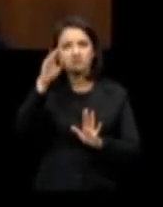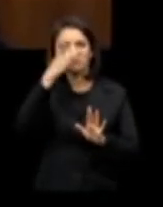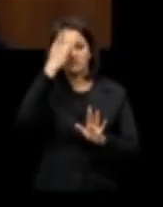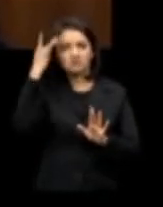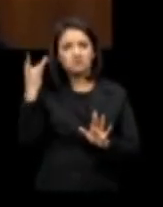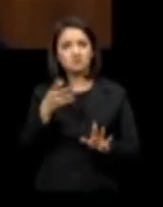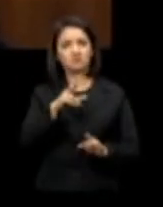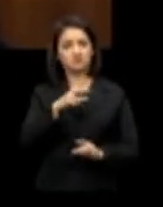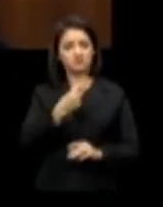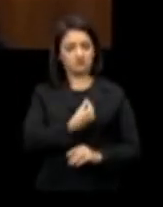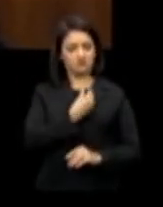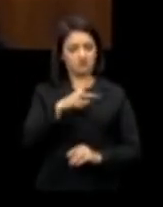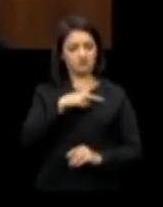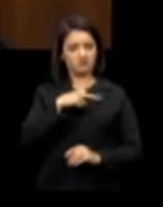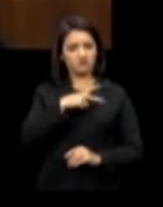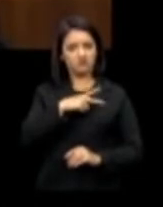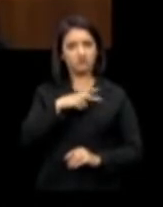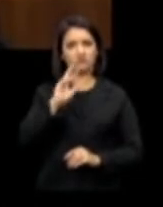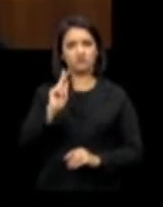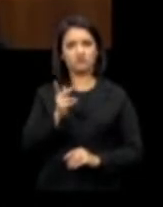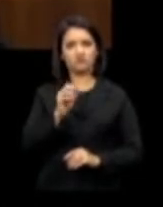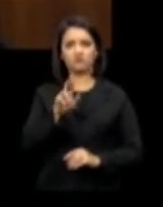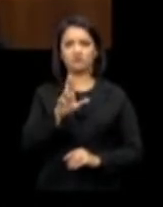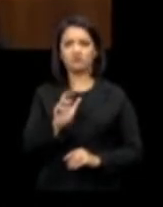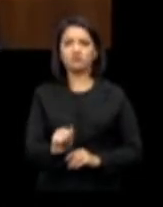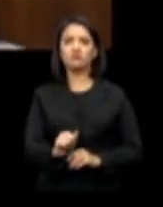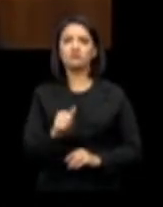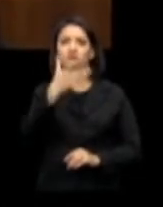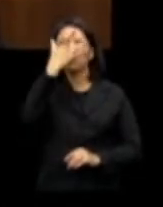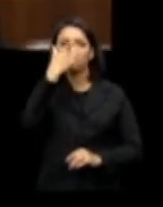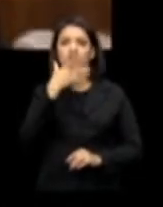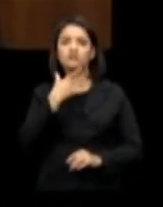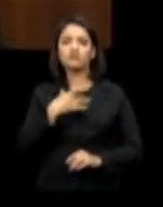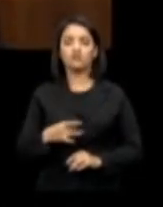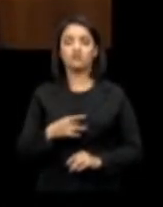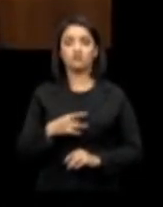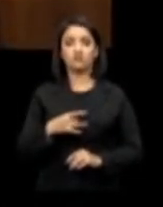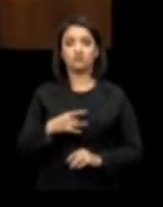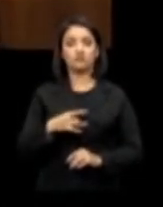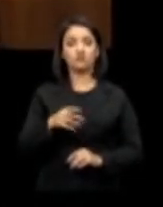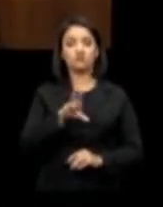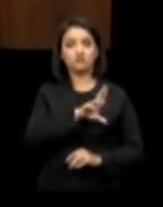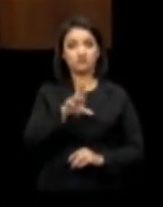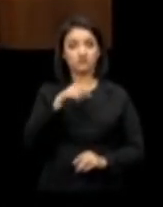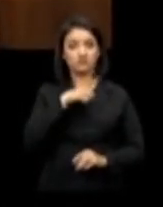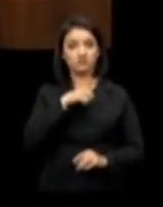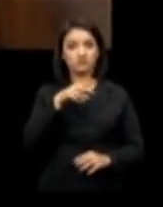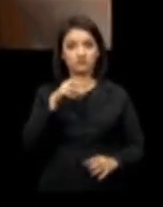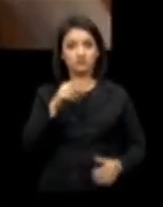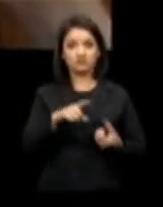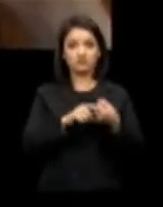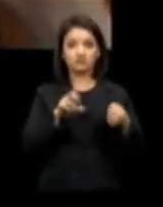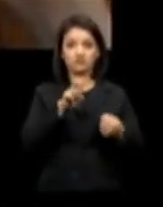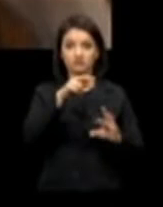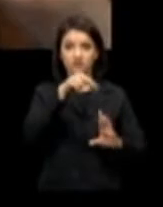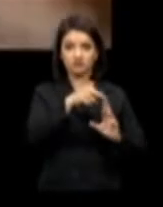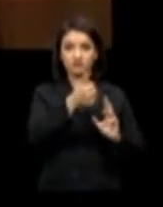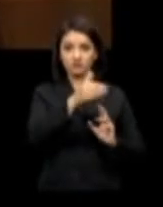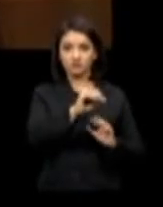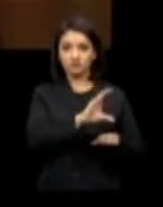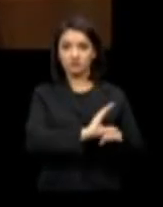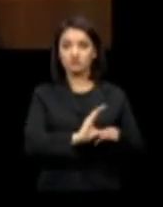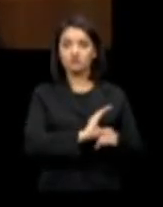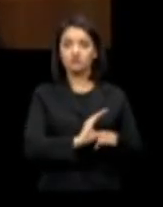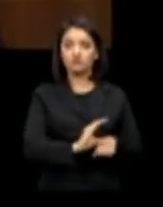vida privada, da honra e da imagem das pessoas, consagrado no artigo 5º, inciso 10 da Constituição.